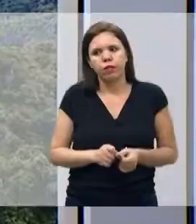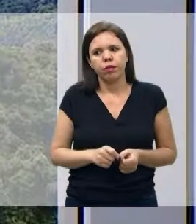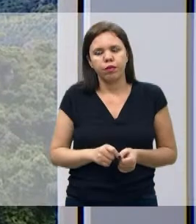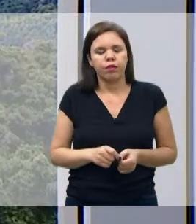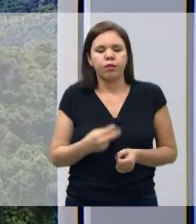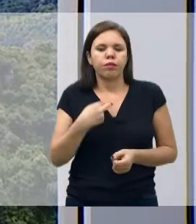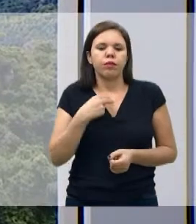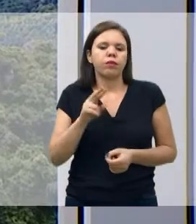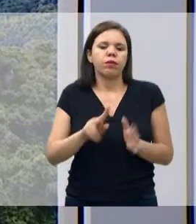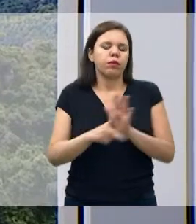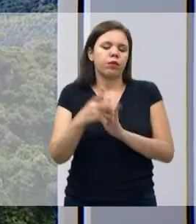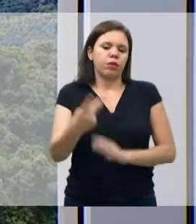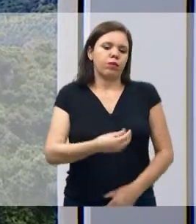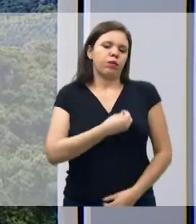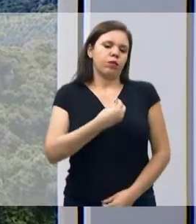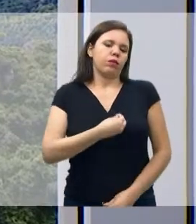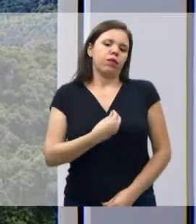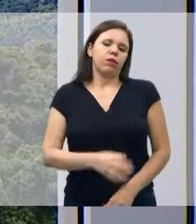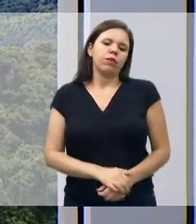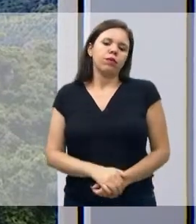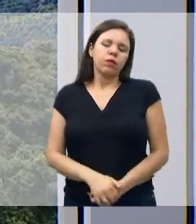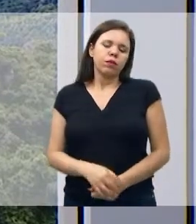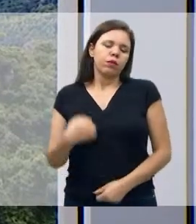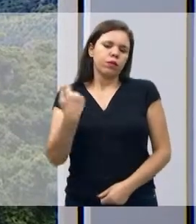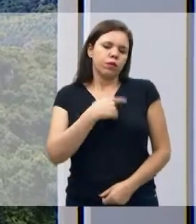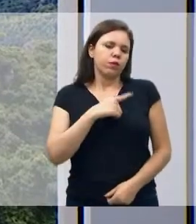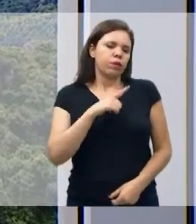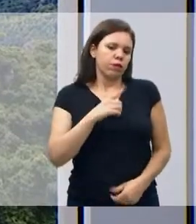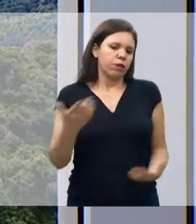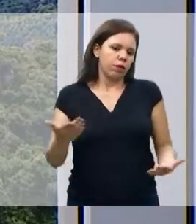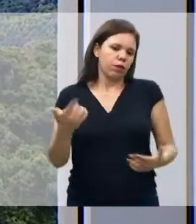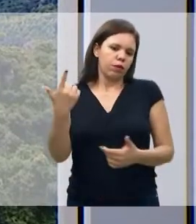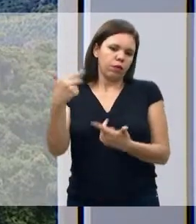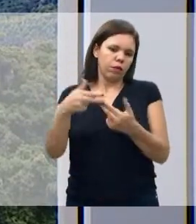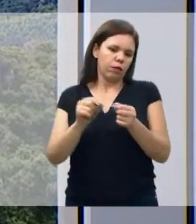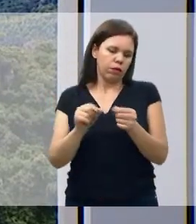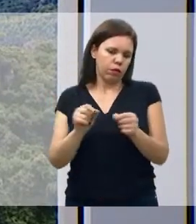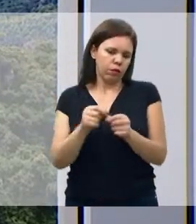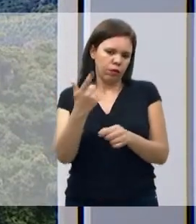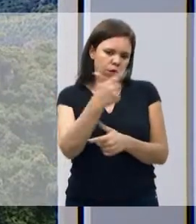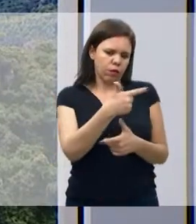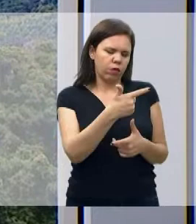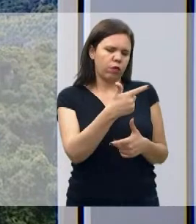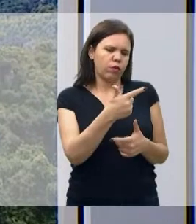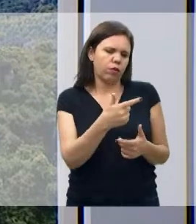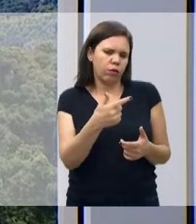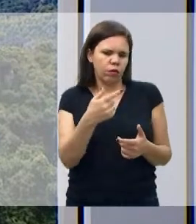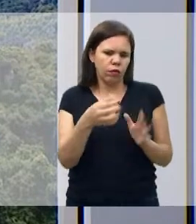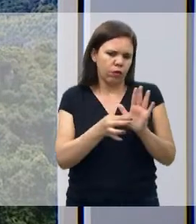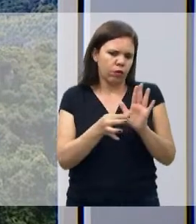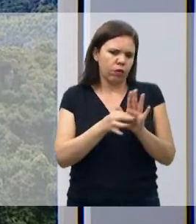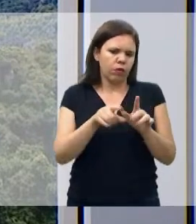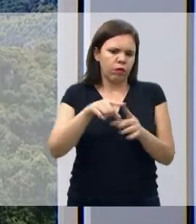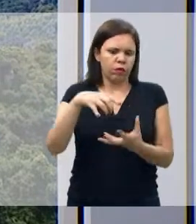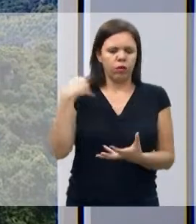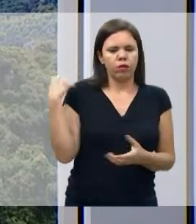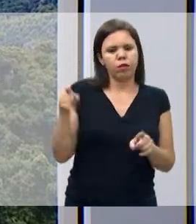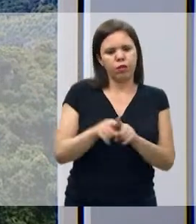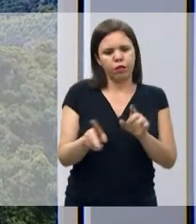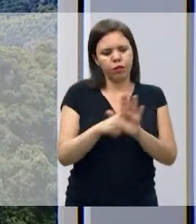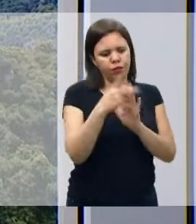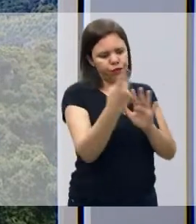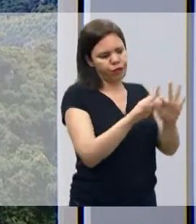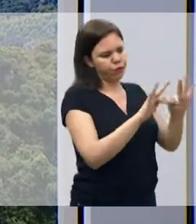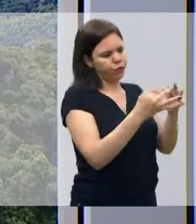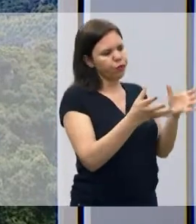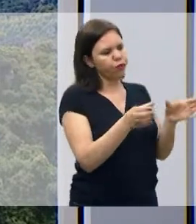não para a sua sobrevivência. E a gente tem isso outro também em outro contraponto, né? Idosos que pertencem a uma